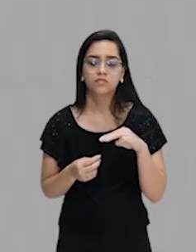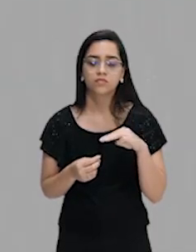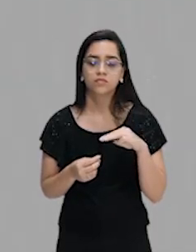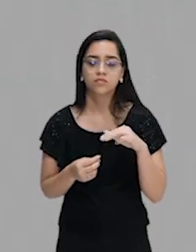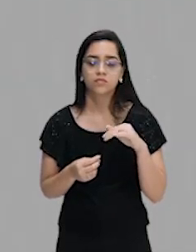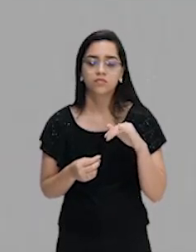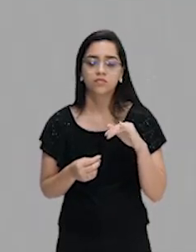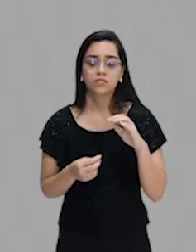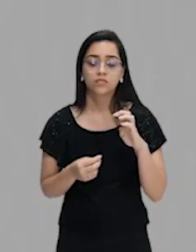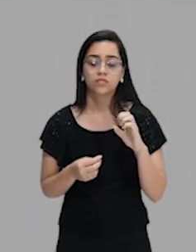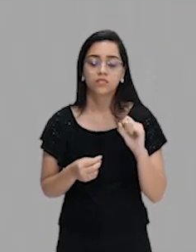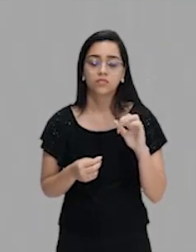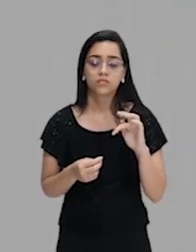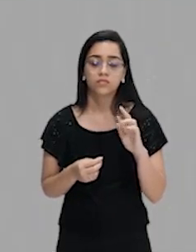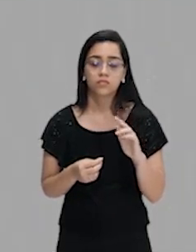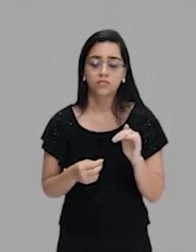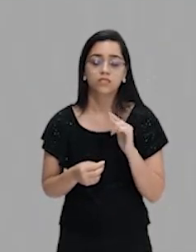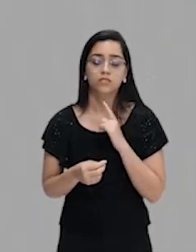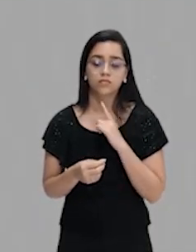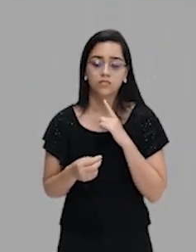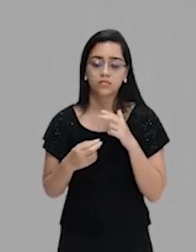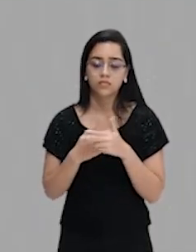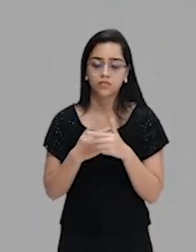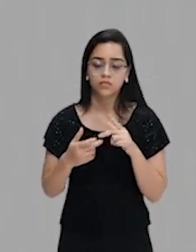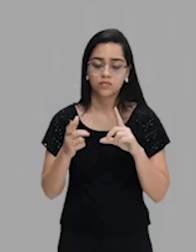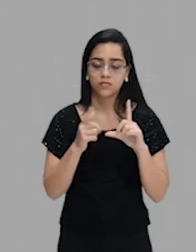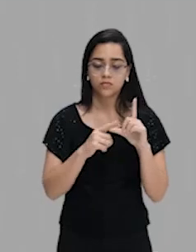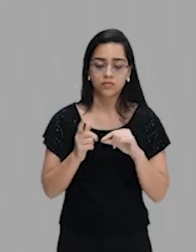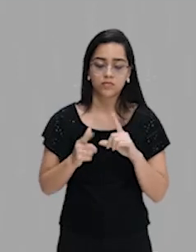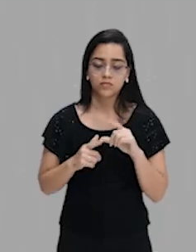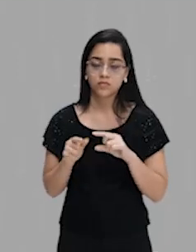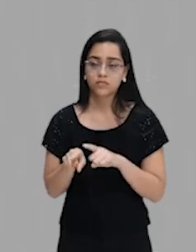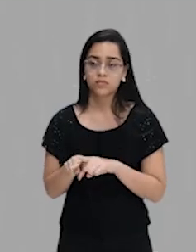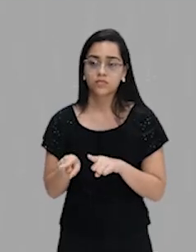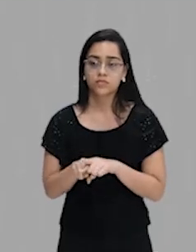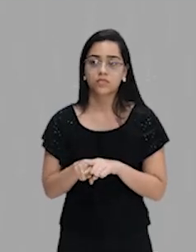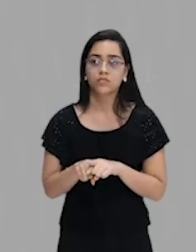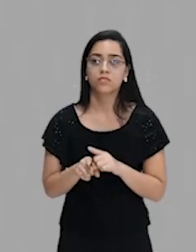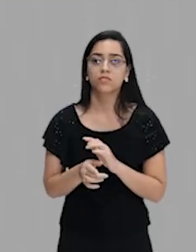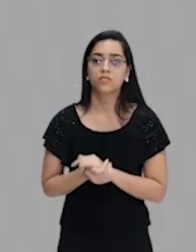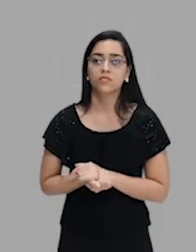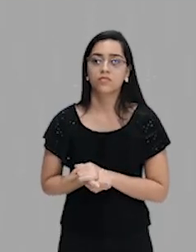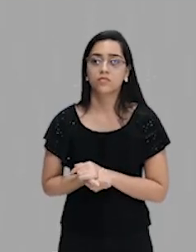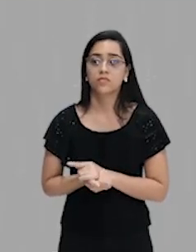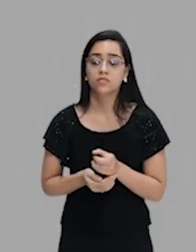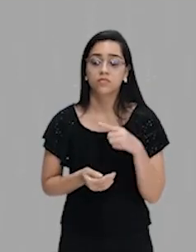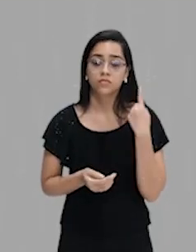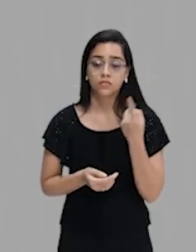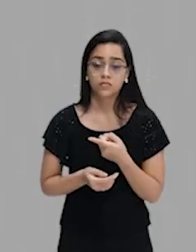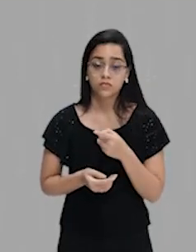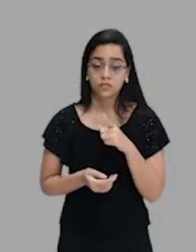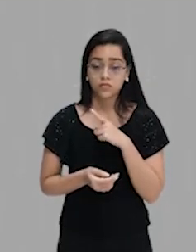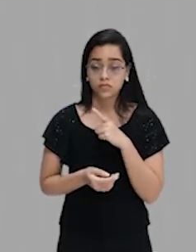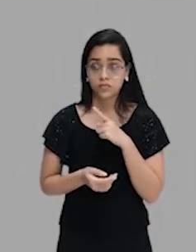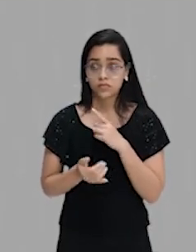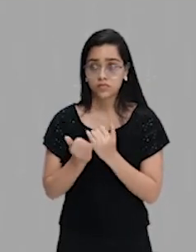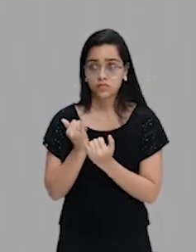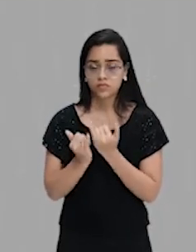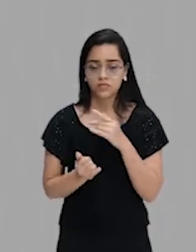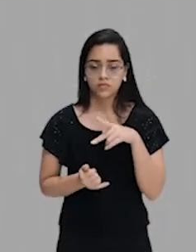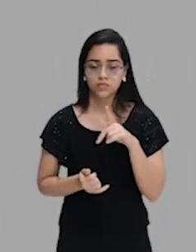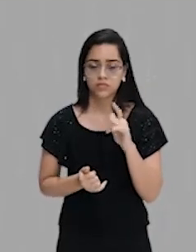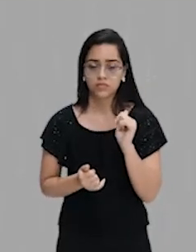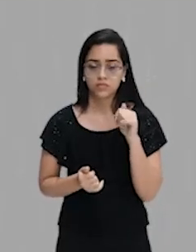de como se fosse uma esfera, é o local onde estão os astros, as estrelas, certo? Os planetas. Para o nosso ponto de vista, parece ser um